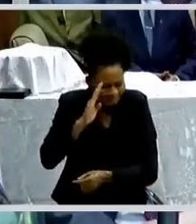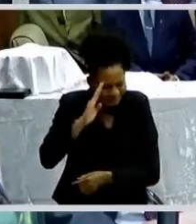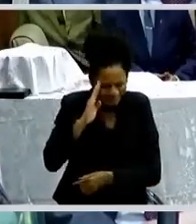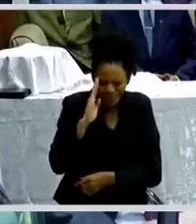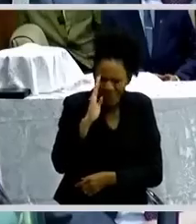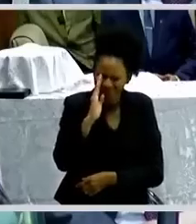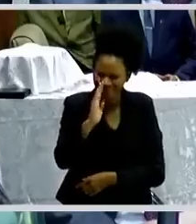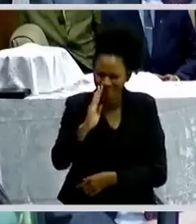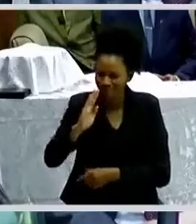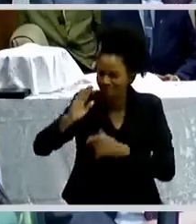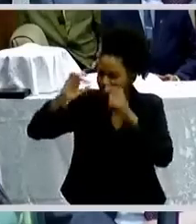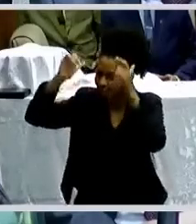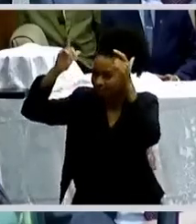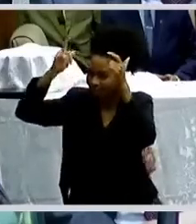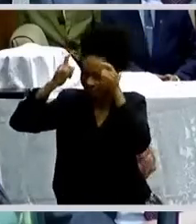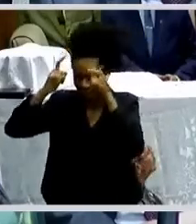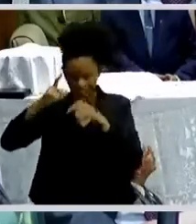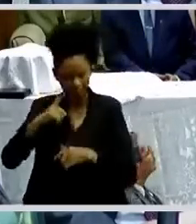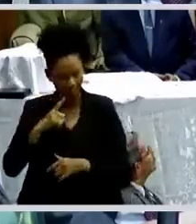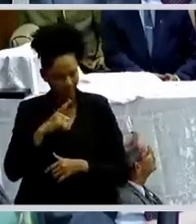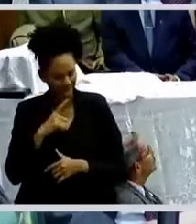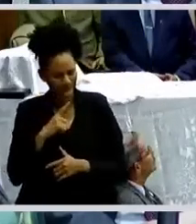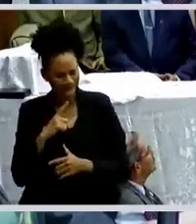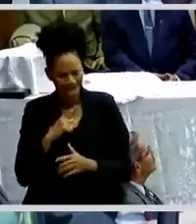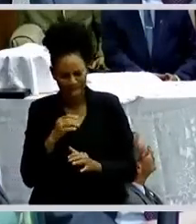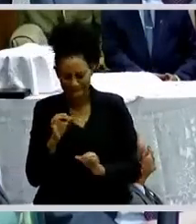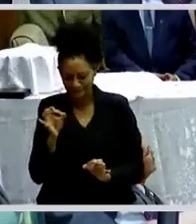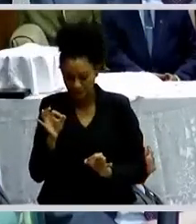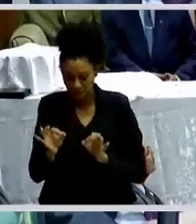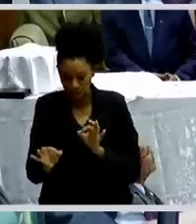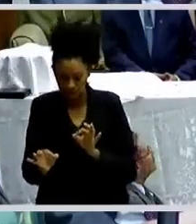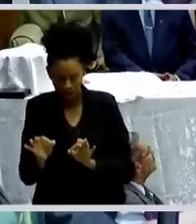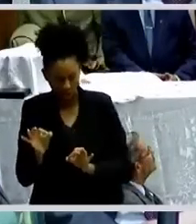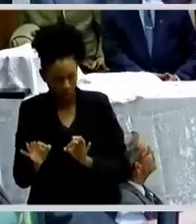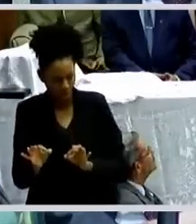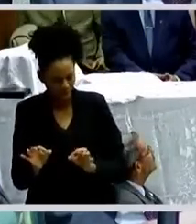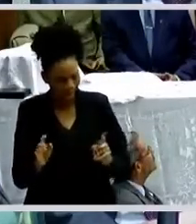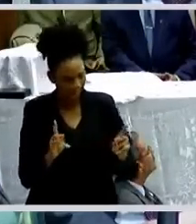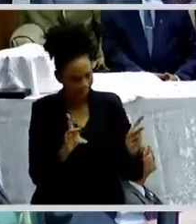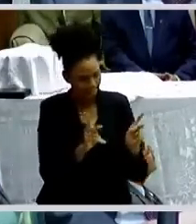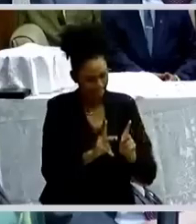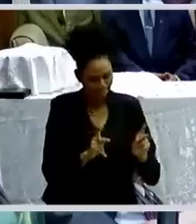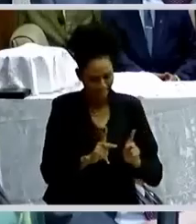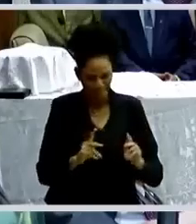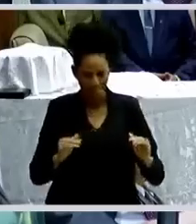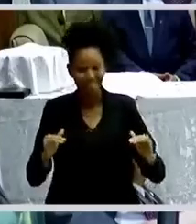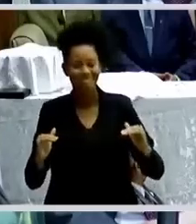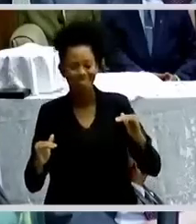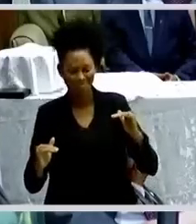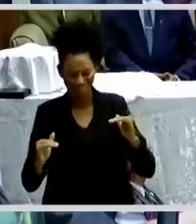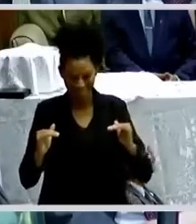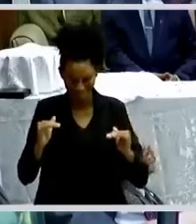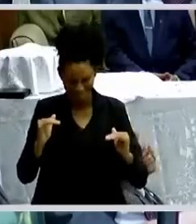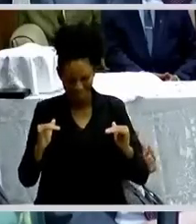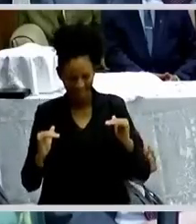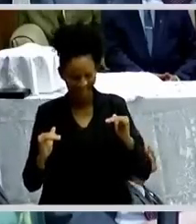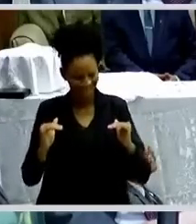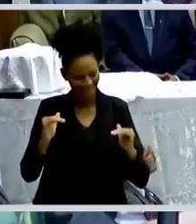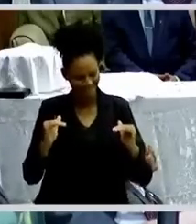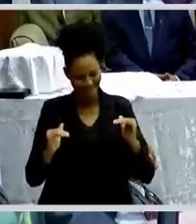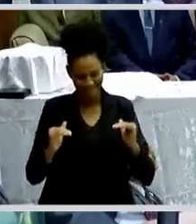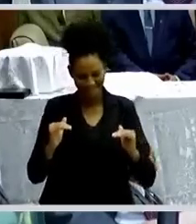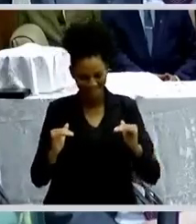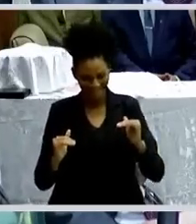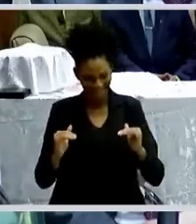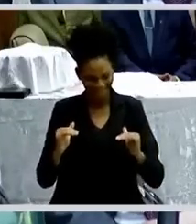rei era manter o equilíbrio da justiça, da paz e liderar o povo para que as